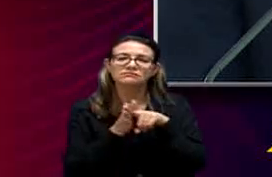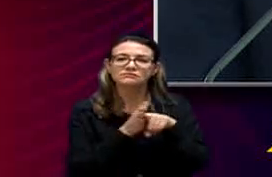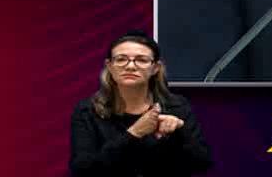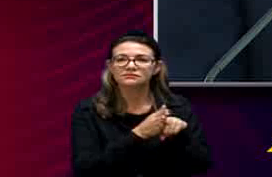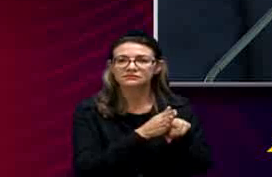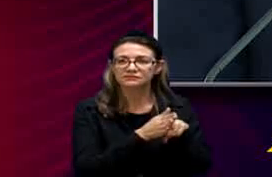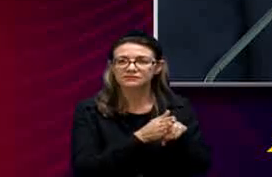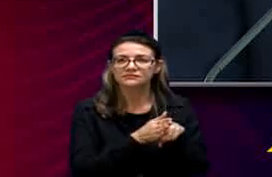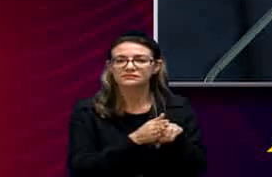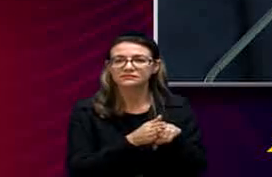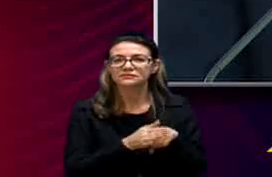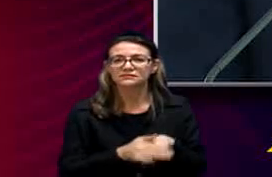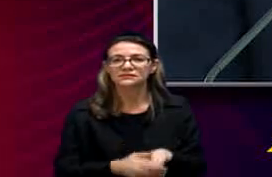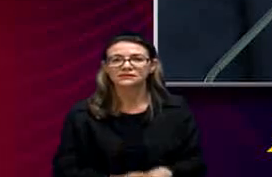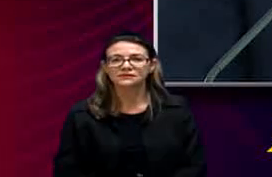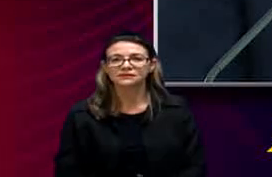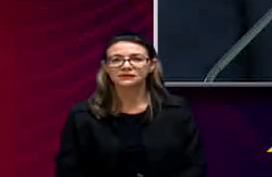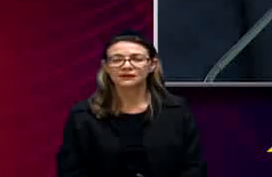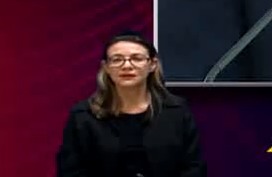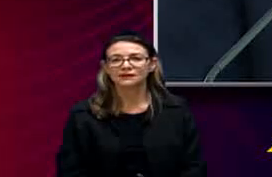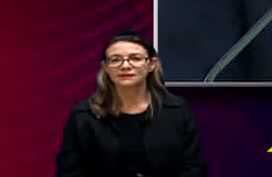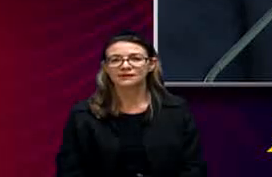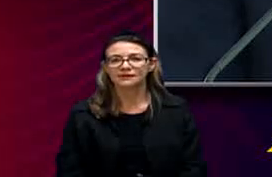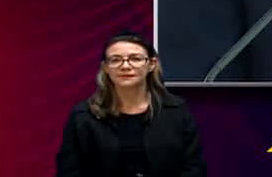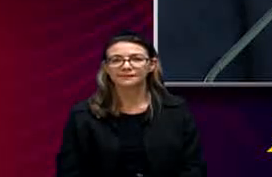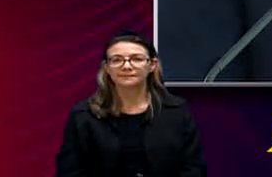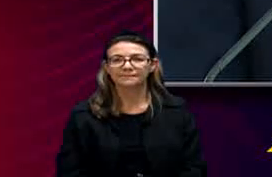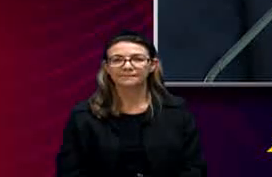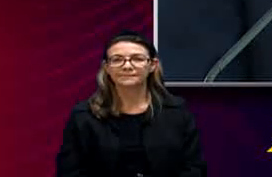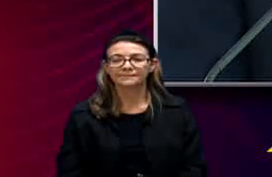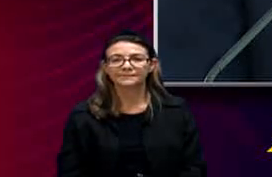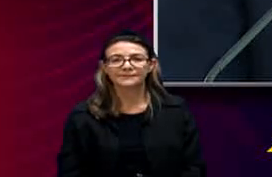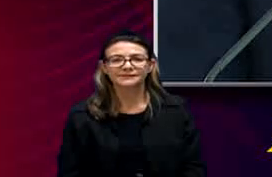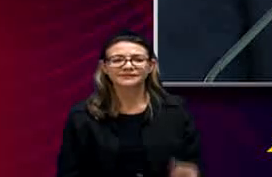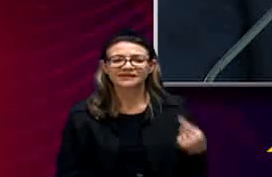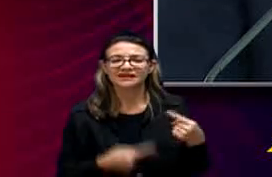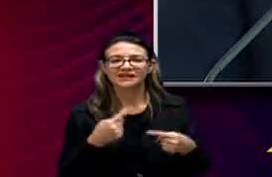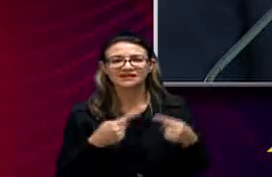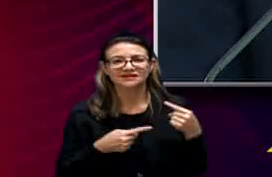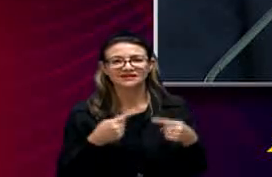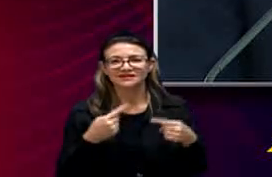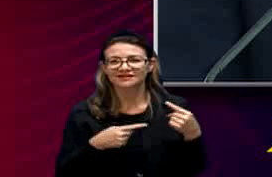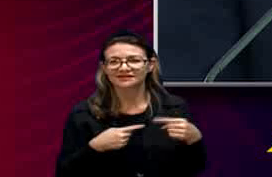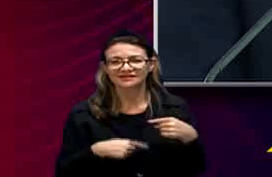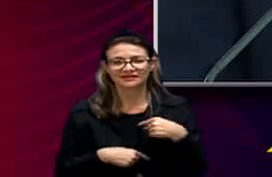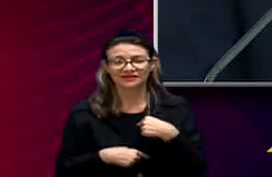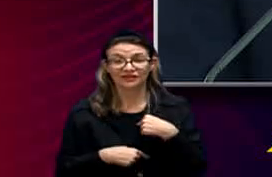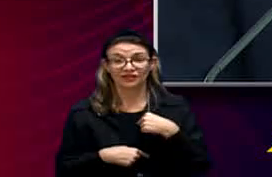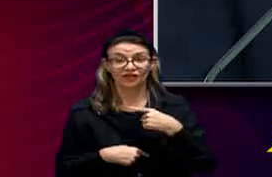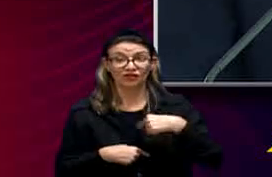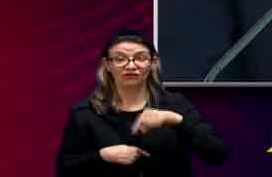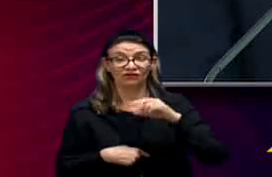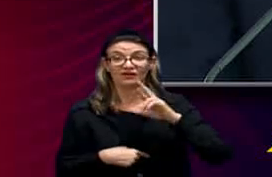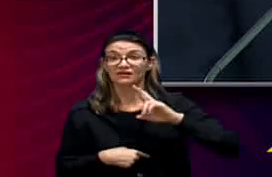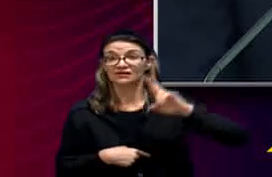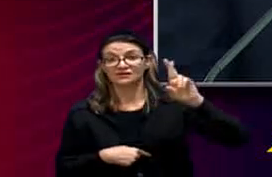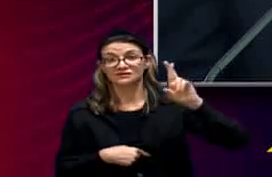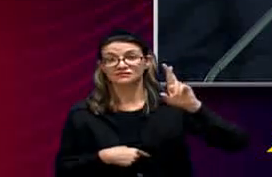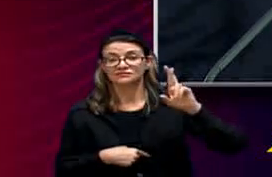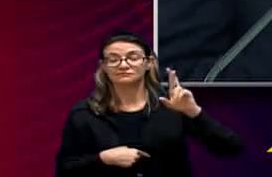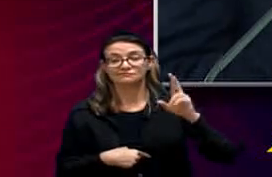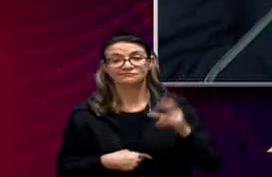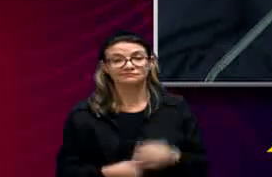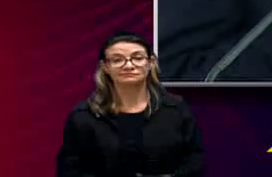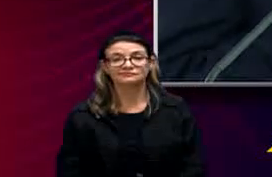o Conselho Municipal de Meio Ambiente até para a polêmica não veia para essa casa responsabilizando a gente sobre isso exatamente eu até